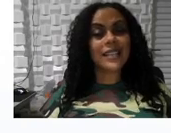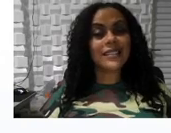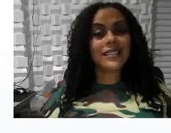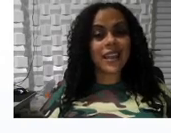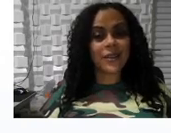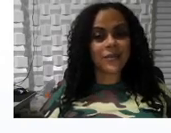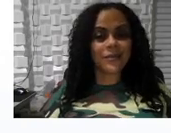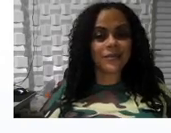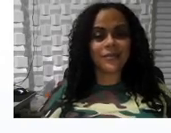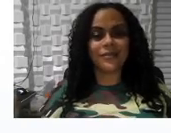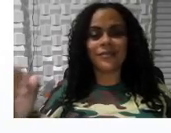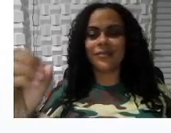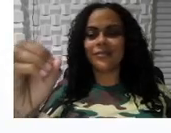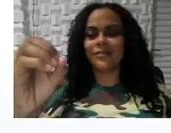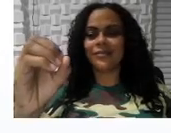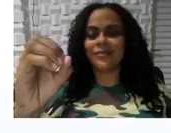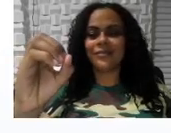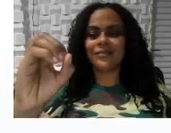0,